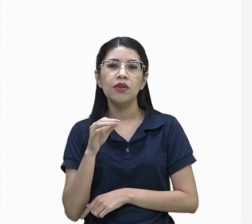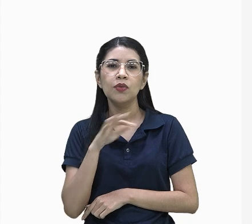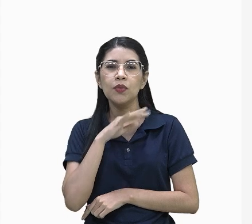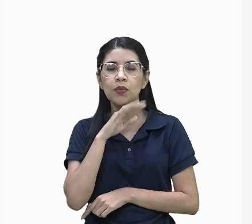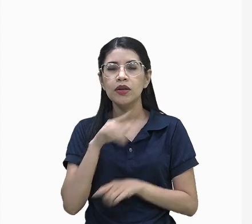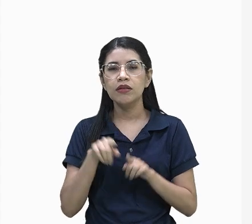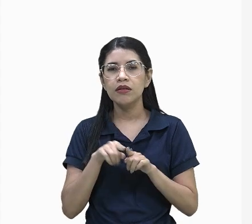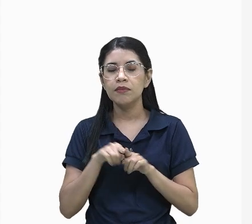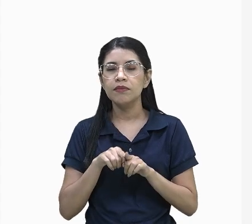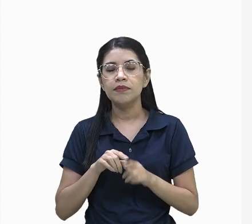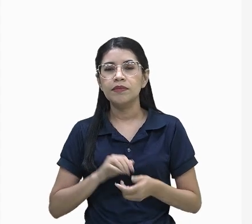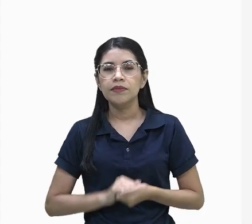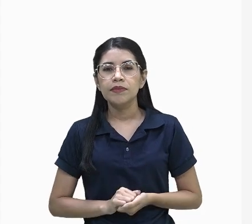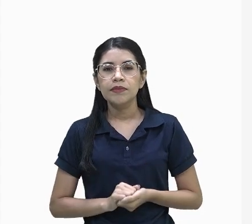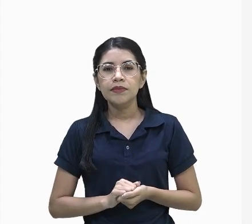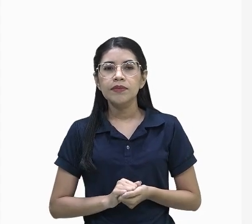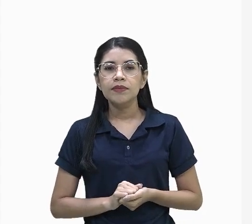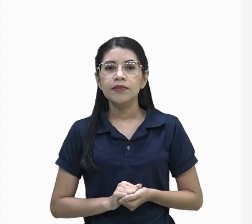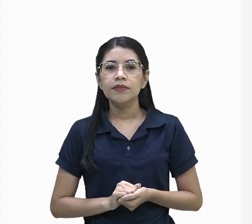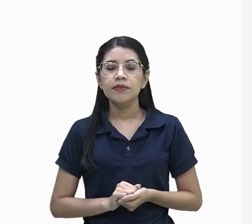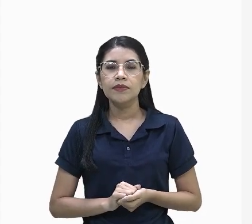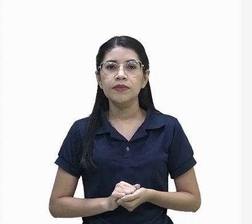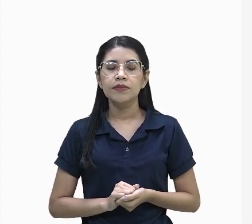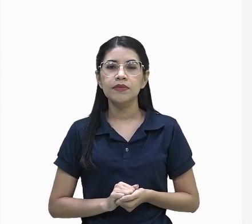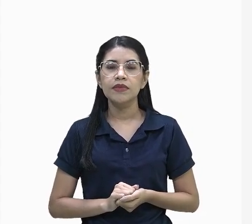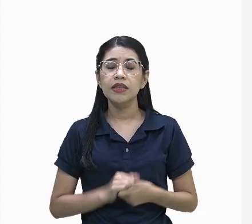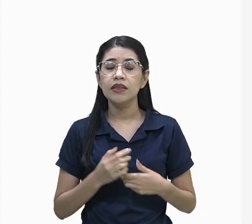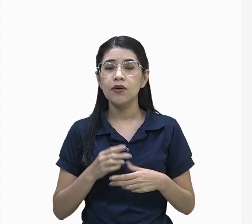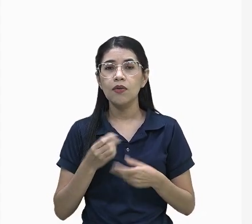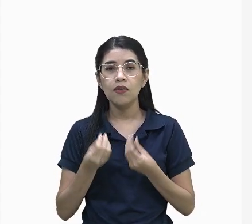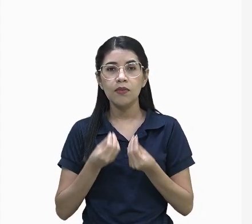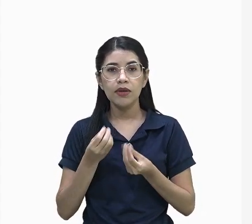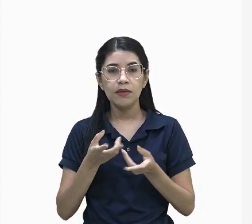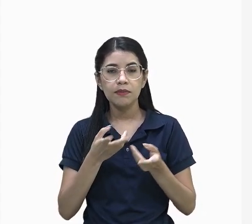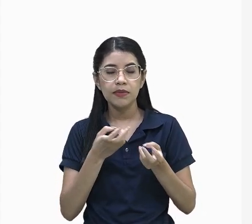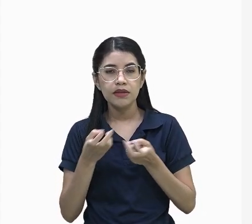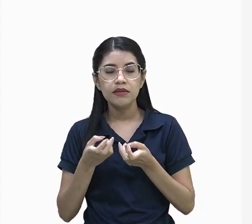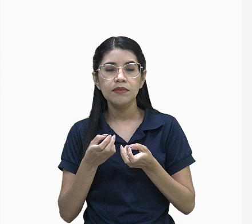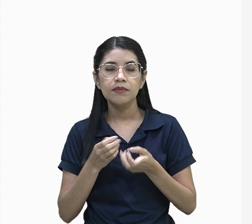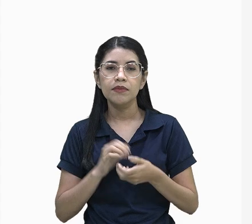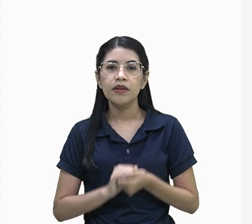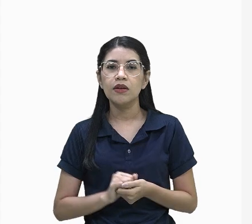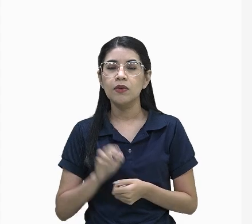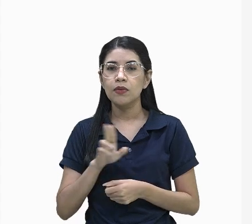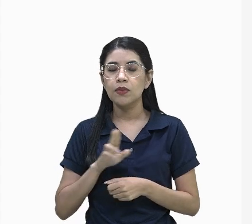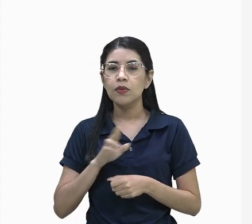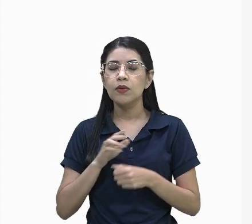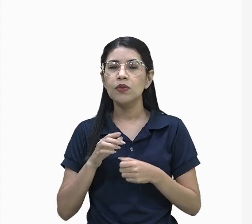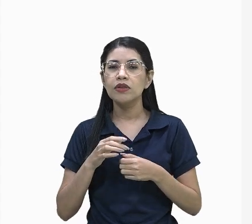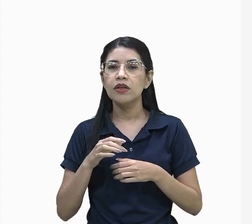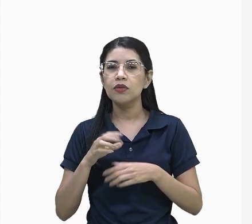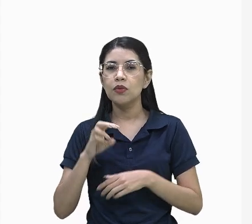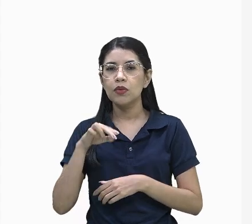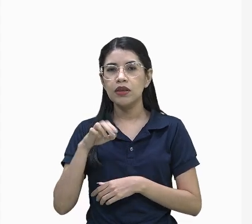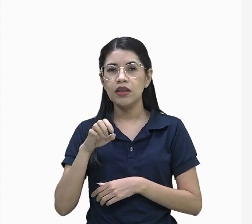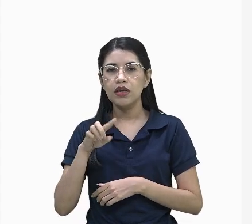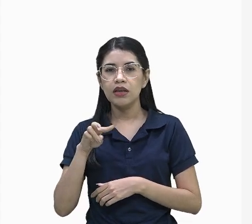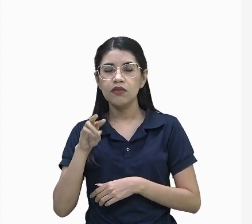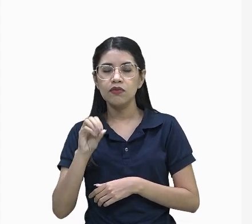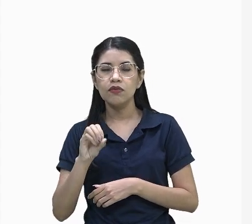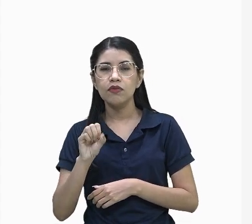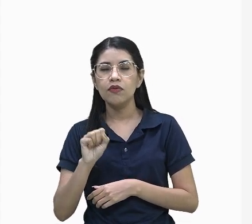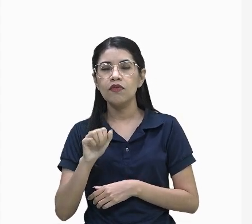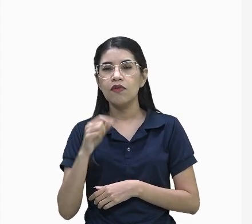amargo e umami, por exemplo. Então, os sinais nervosos são transmitidos pelos nervos